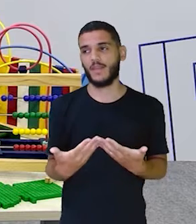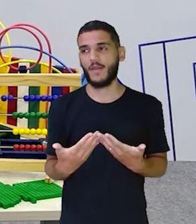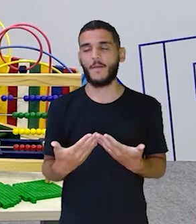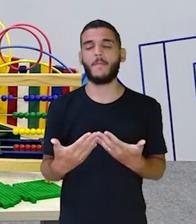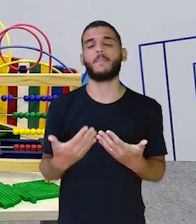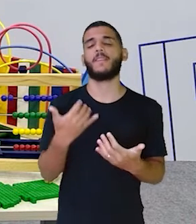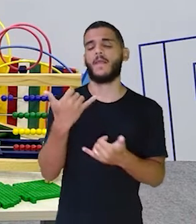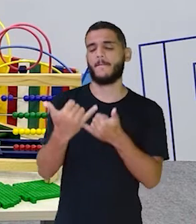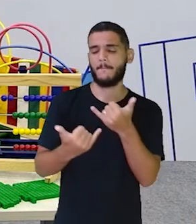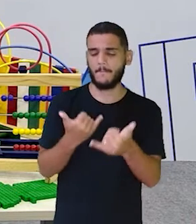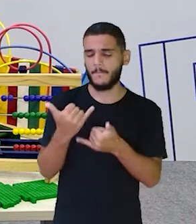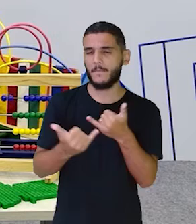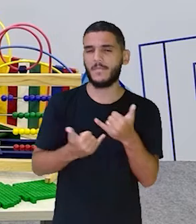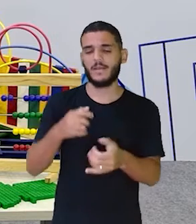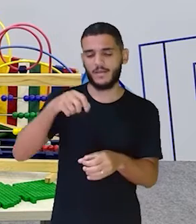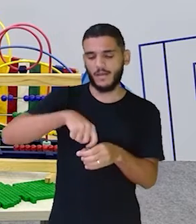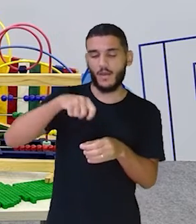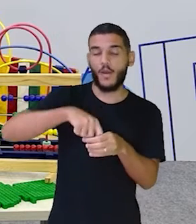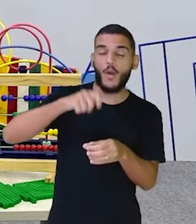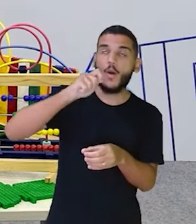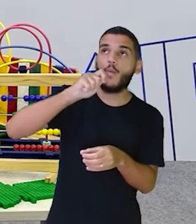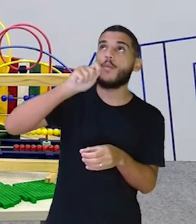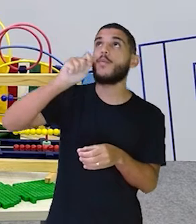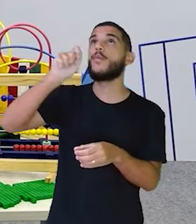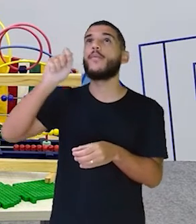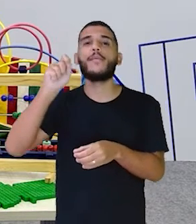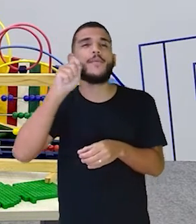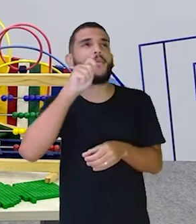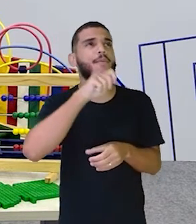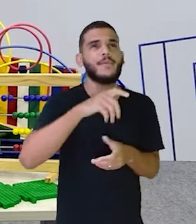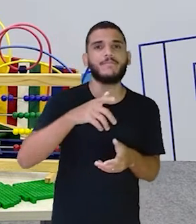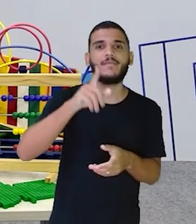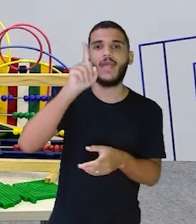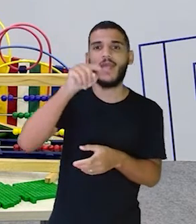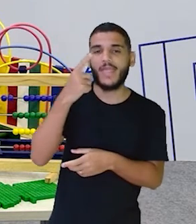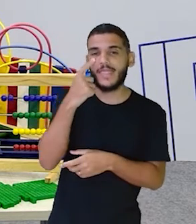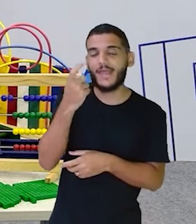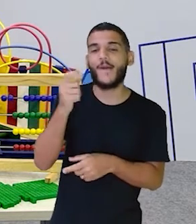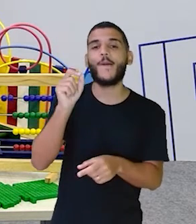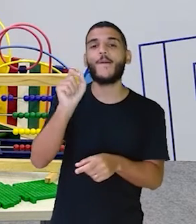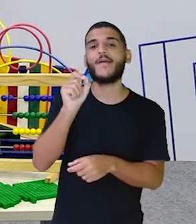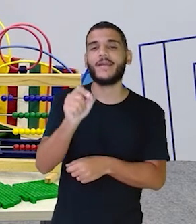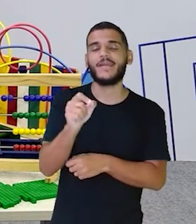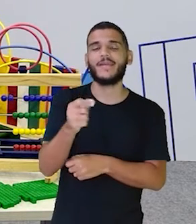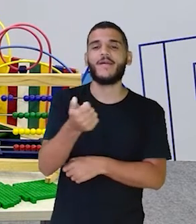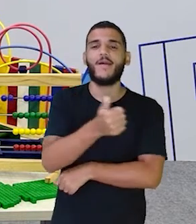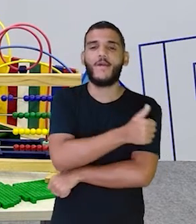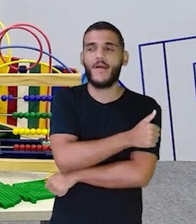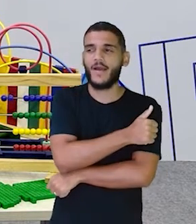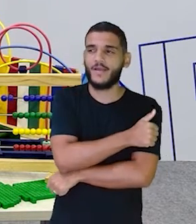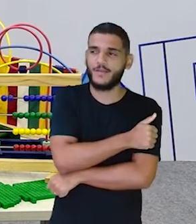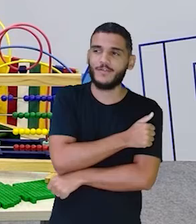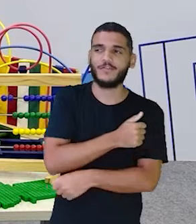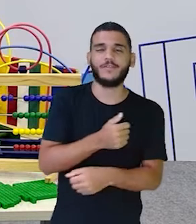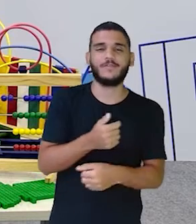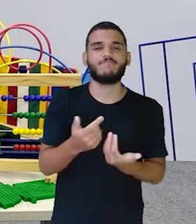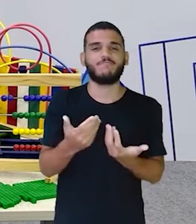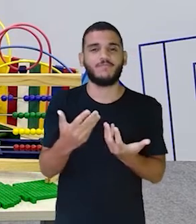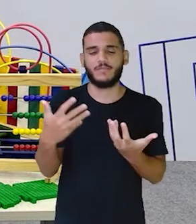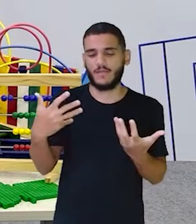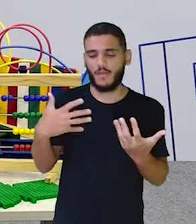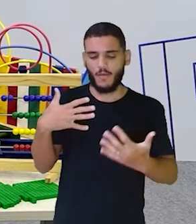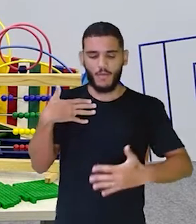de brincar com bolinhas de sabão, é muito interessante porque aquele estudante que ele está